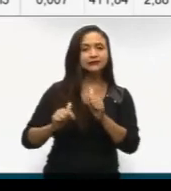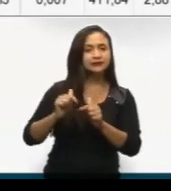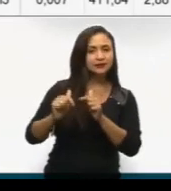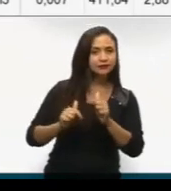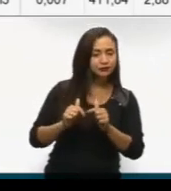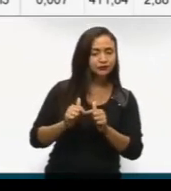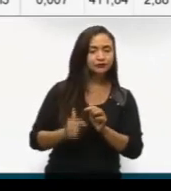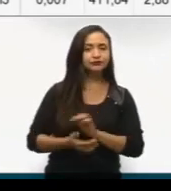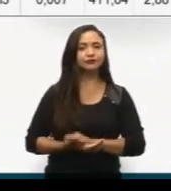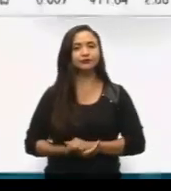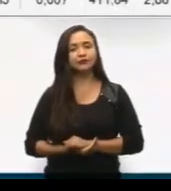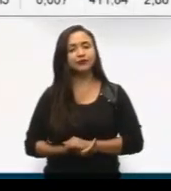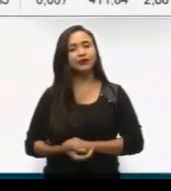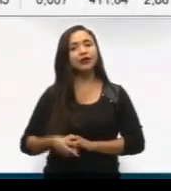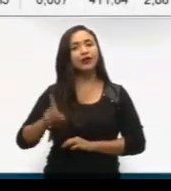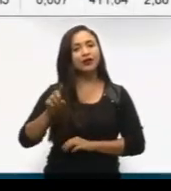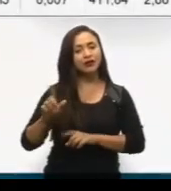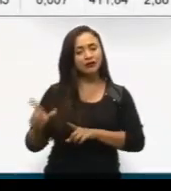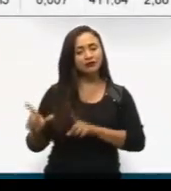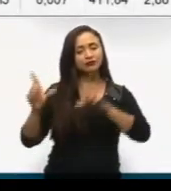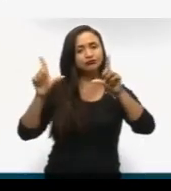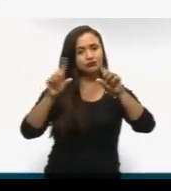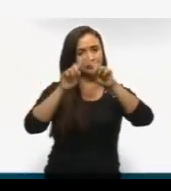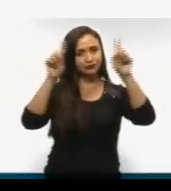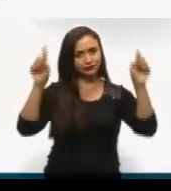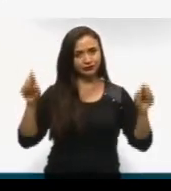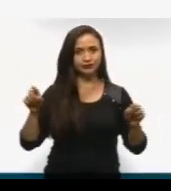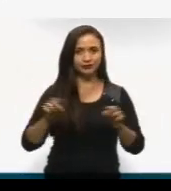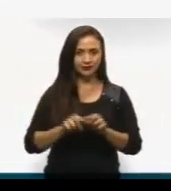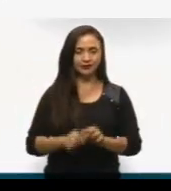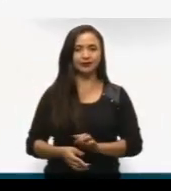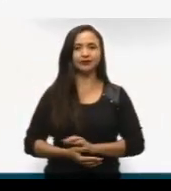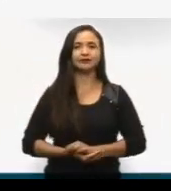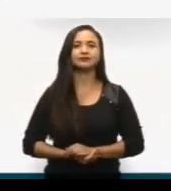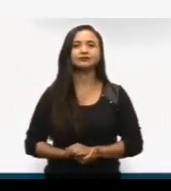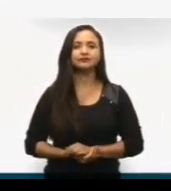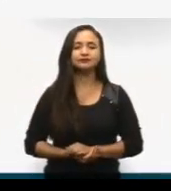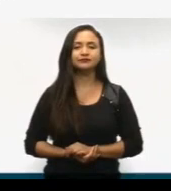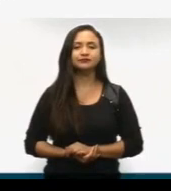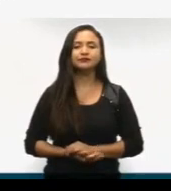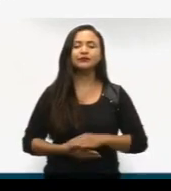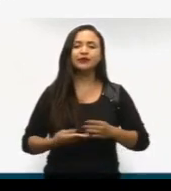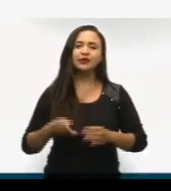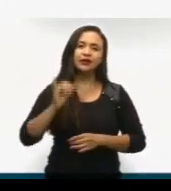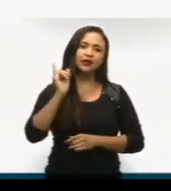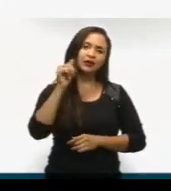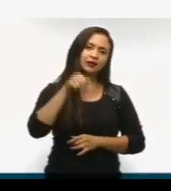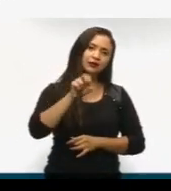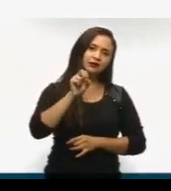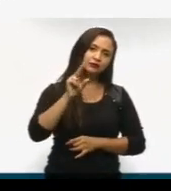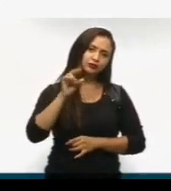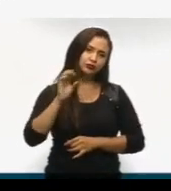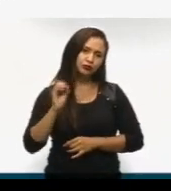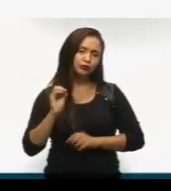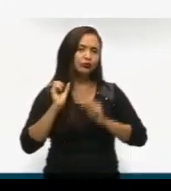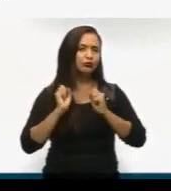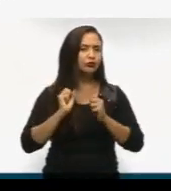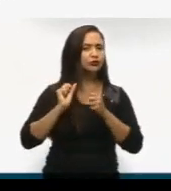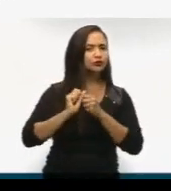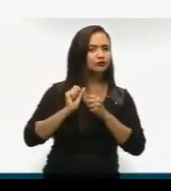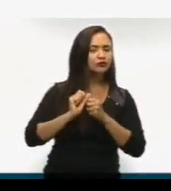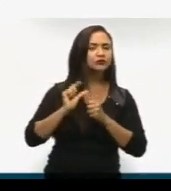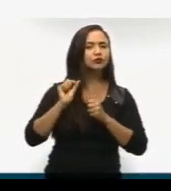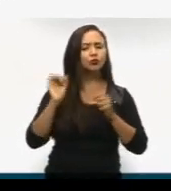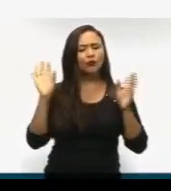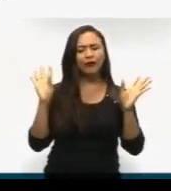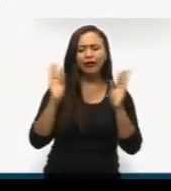ou atividade, que seria o assentamento da janela. Bom, então, insumos, a gente pode fazer o que? A gente pode